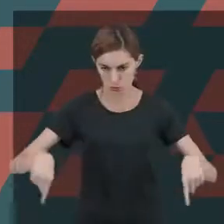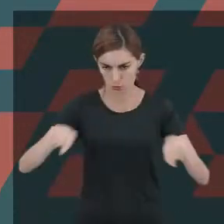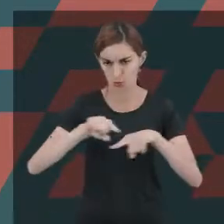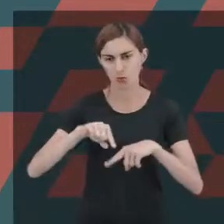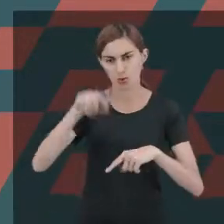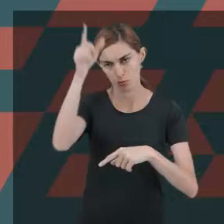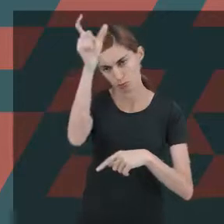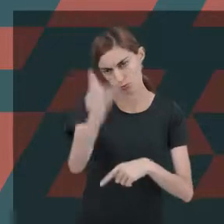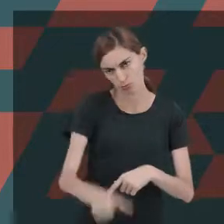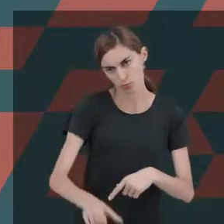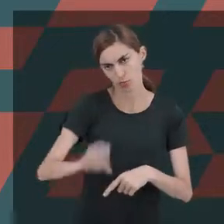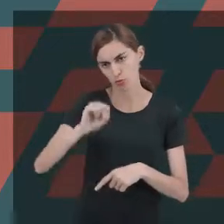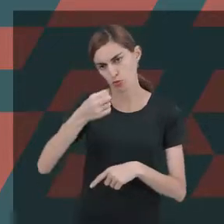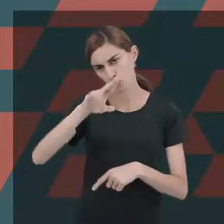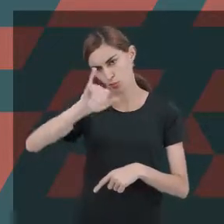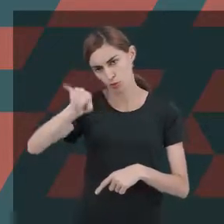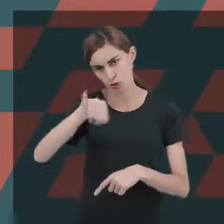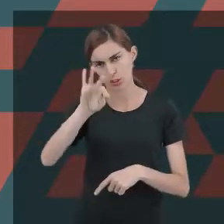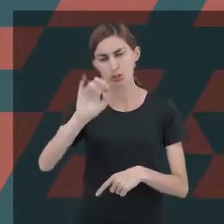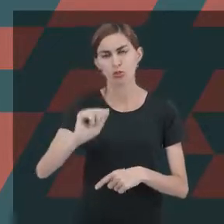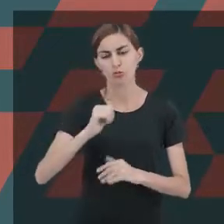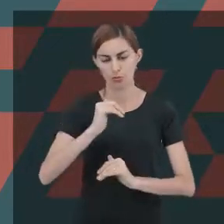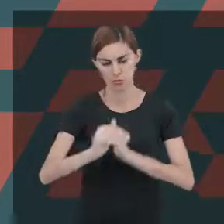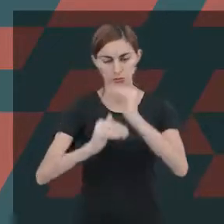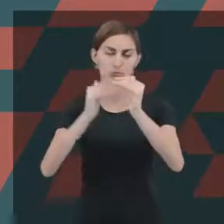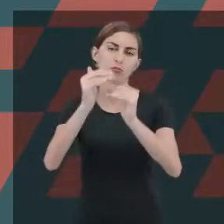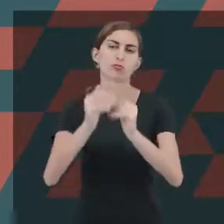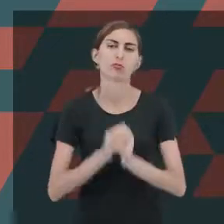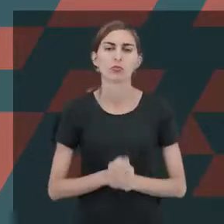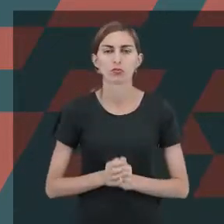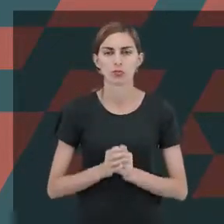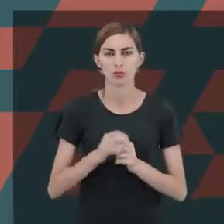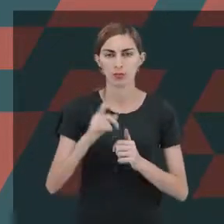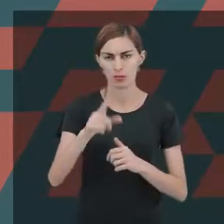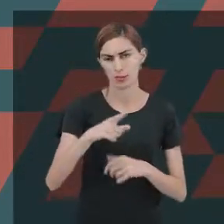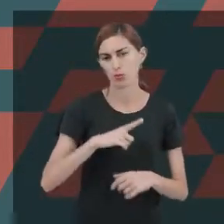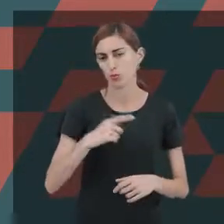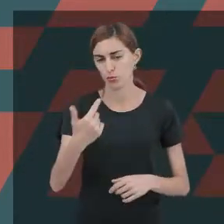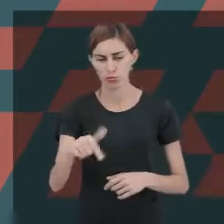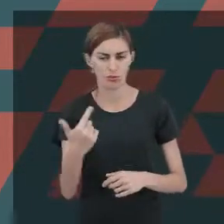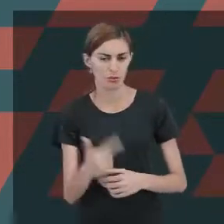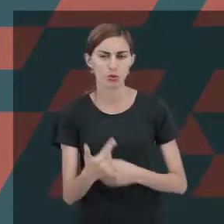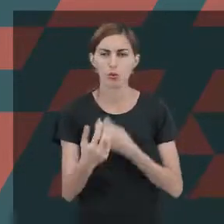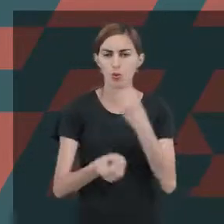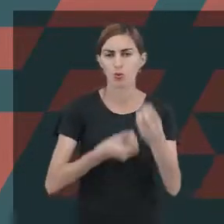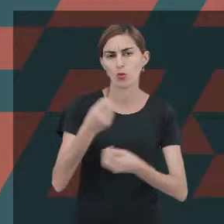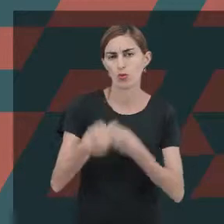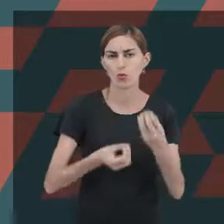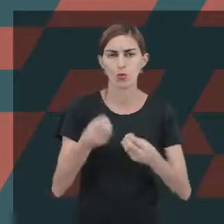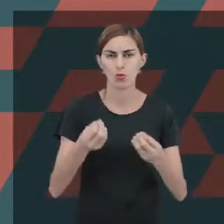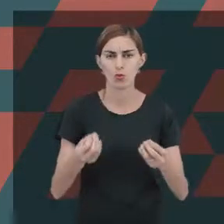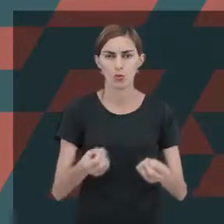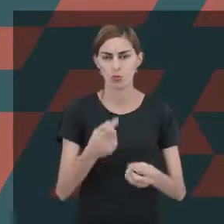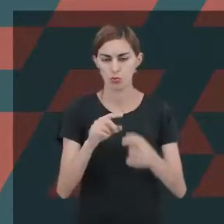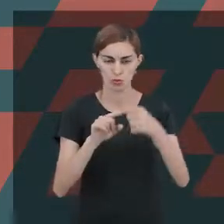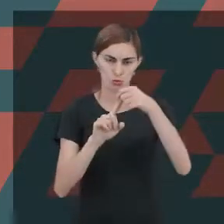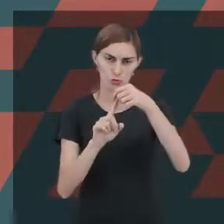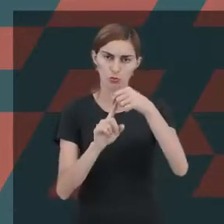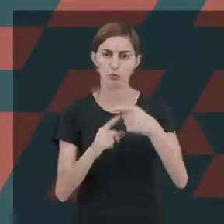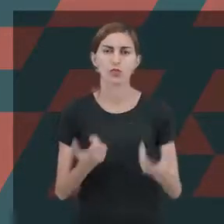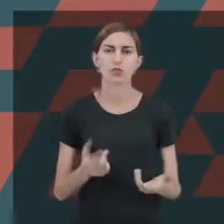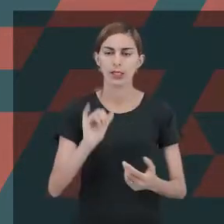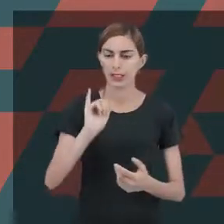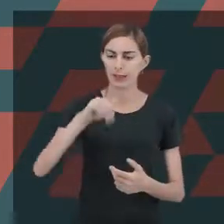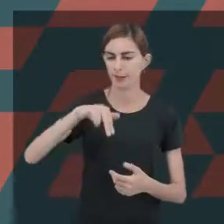enquanto sujeitos ativos ao nosso desenvolvimento, não teríamos condições de, unicamente de